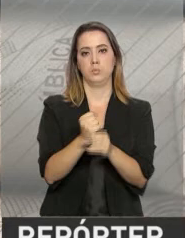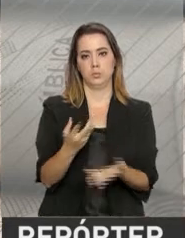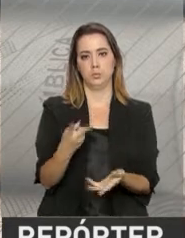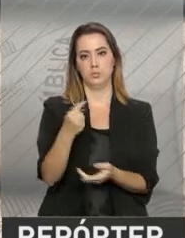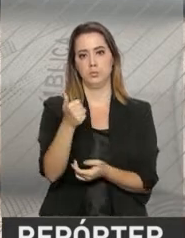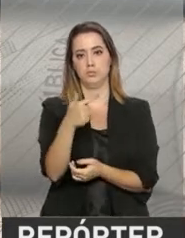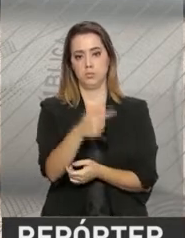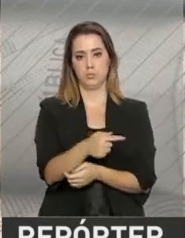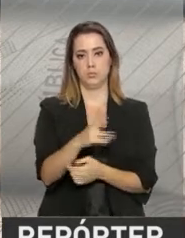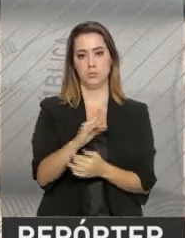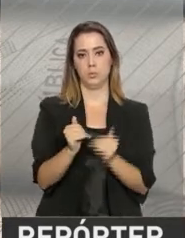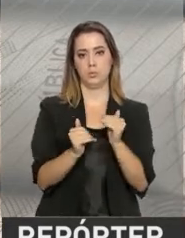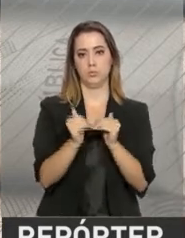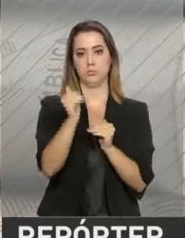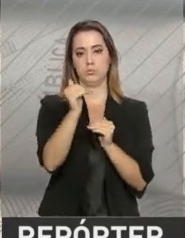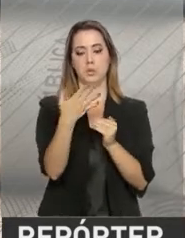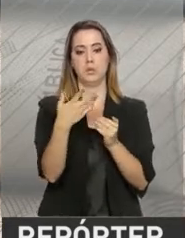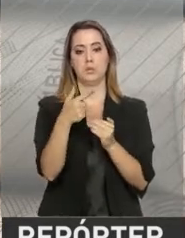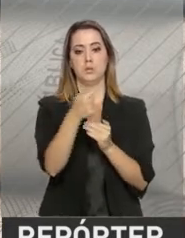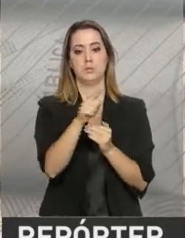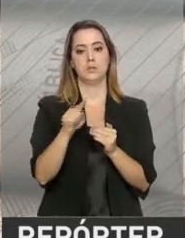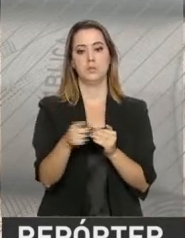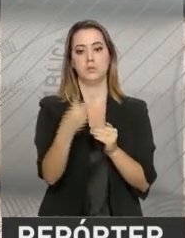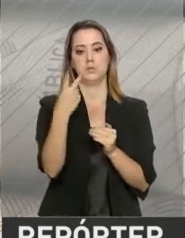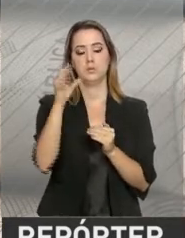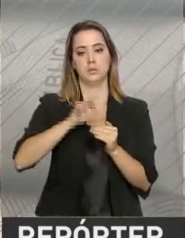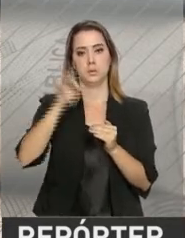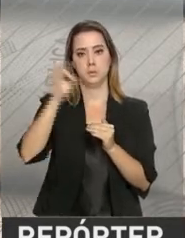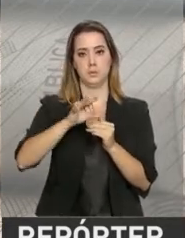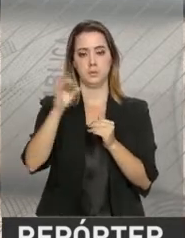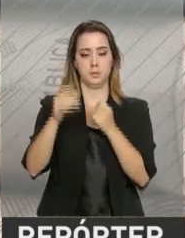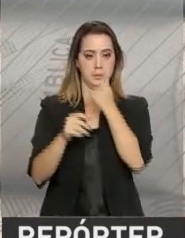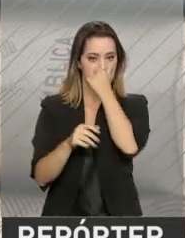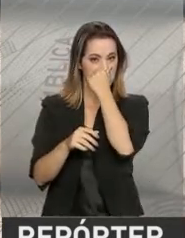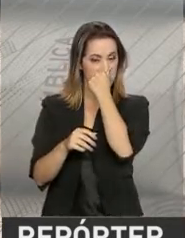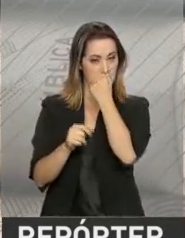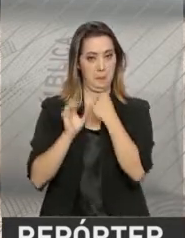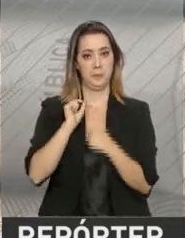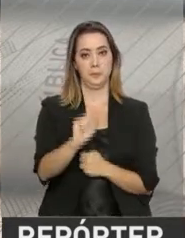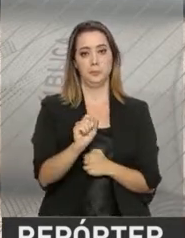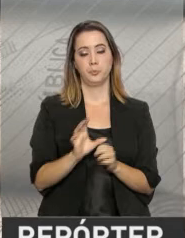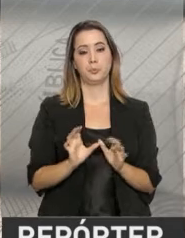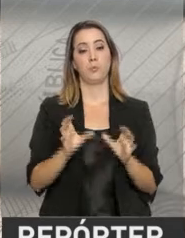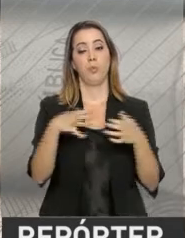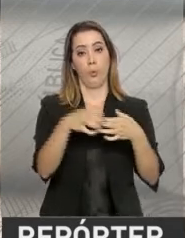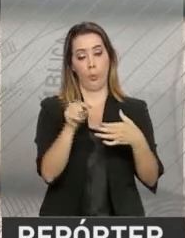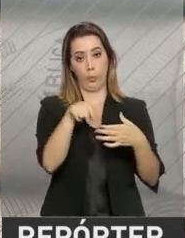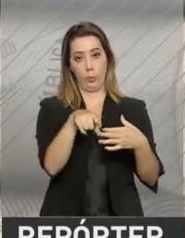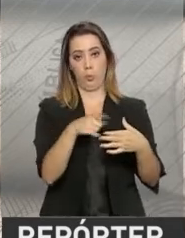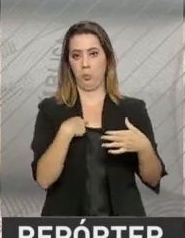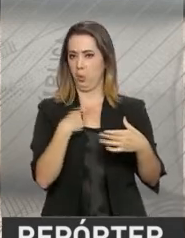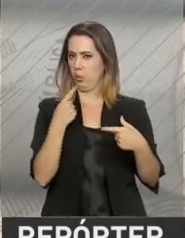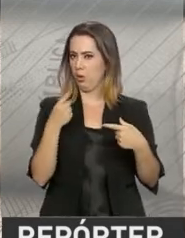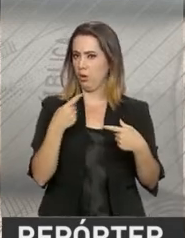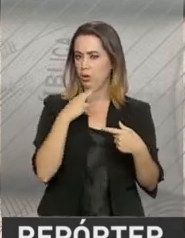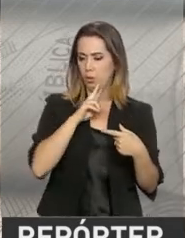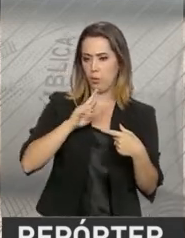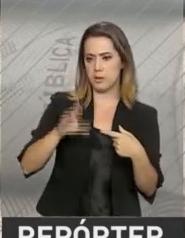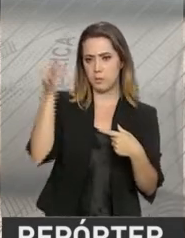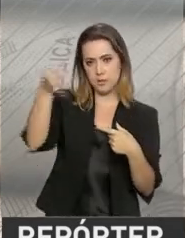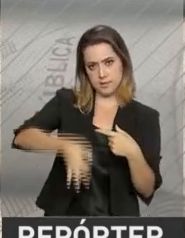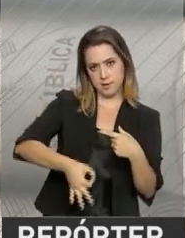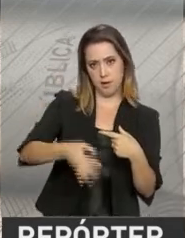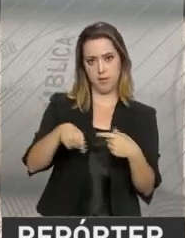despesas não poderão crescer mais do que 7,2 por cento o órgão que desrespeitar o teto não vai poder no ano